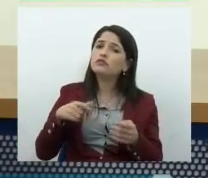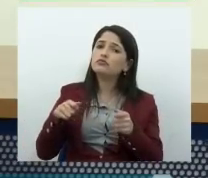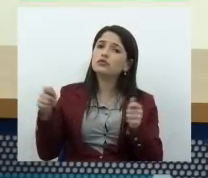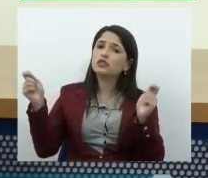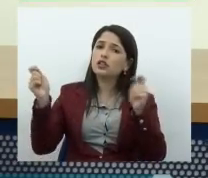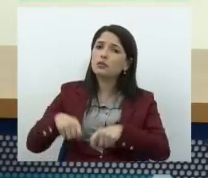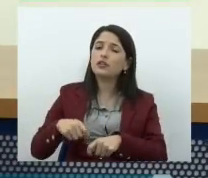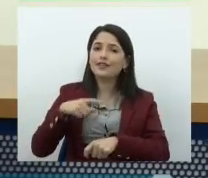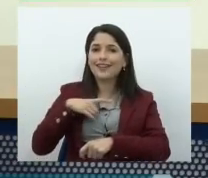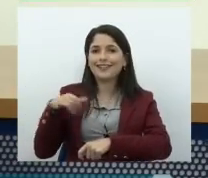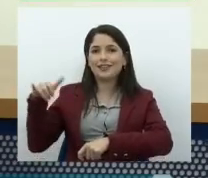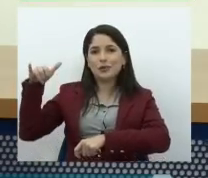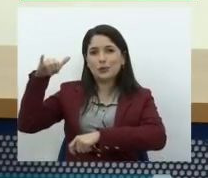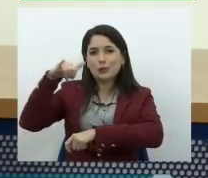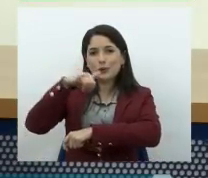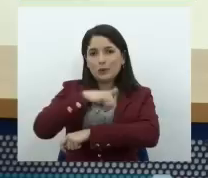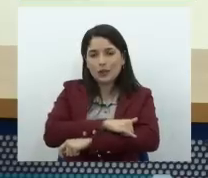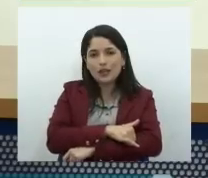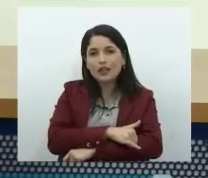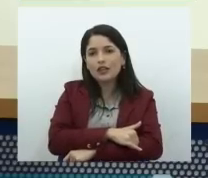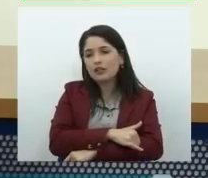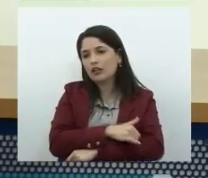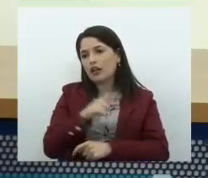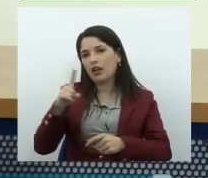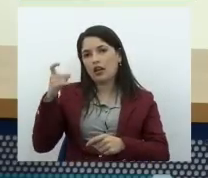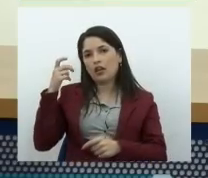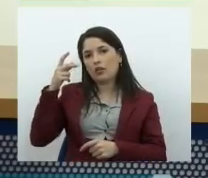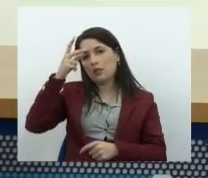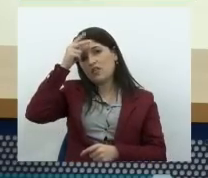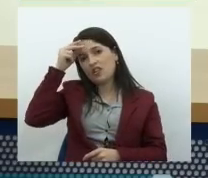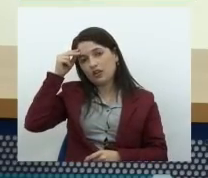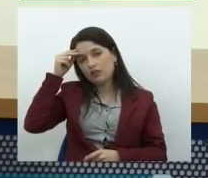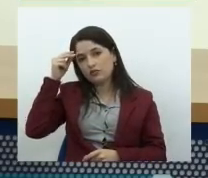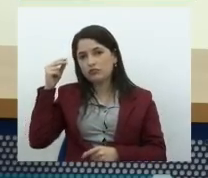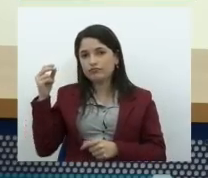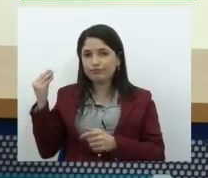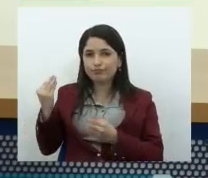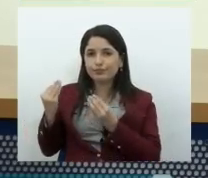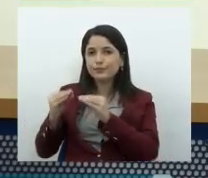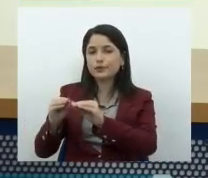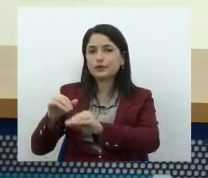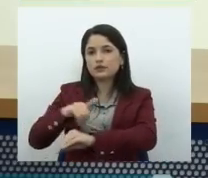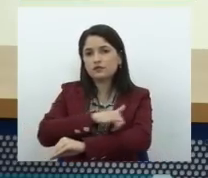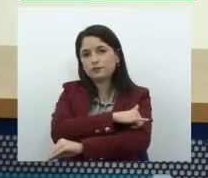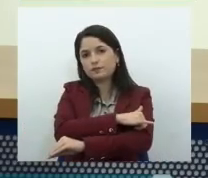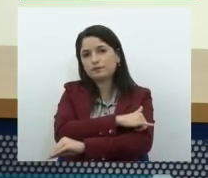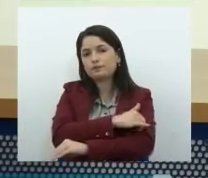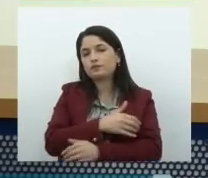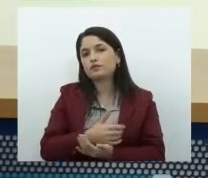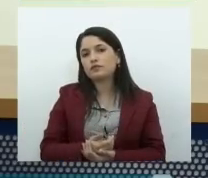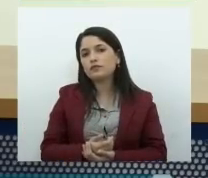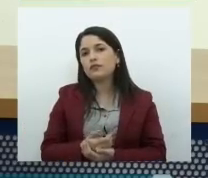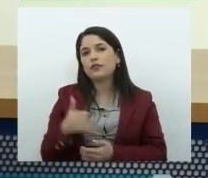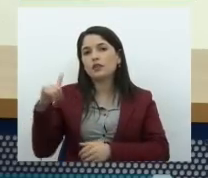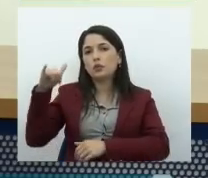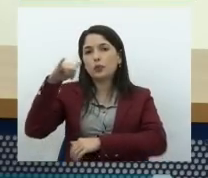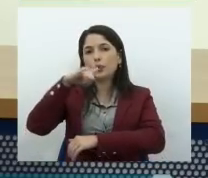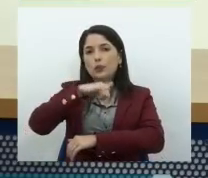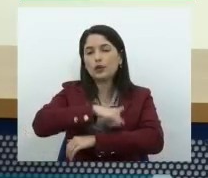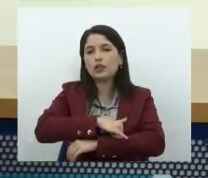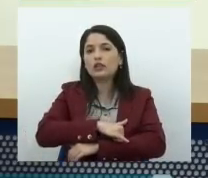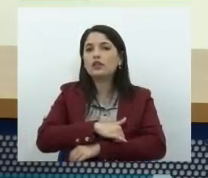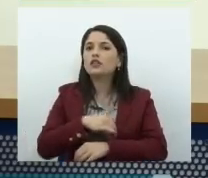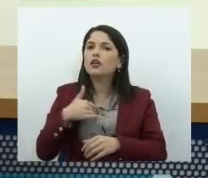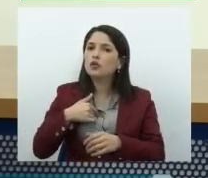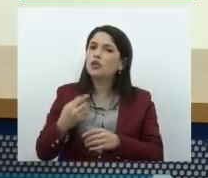foi implantado na gestão também do ex-prefeito, que nós somos continuidade, onde implementaremos aí o grande centro de convenções e